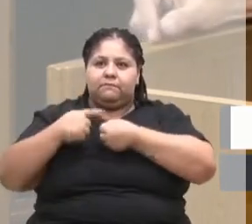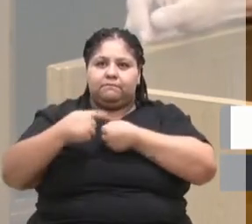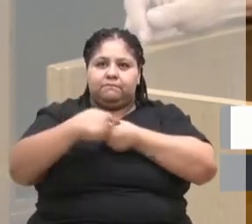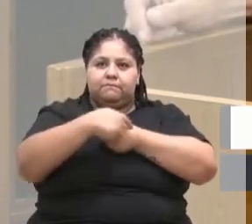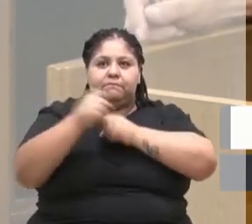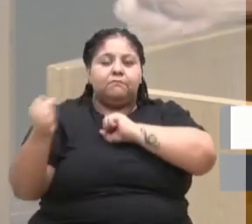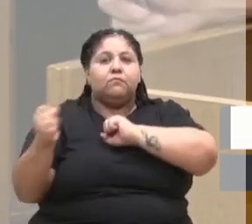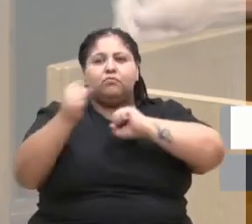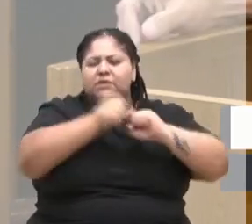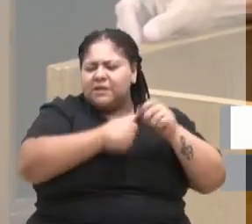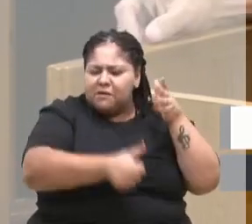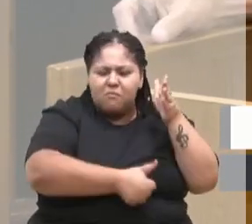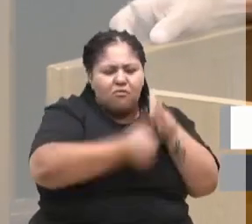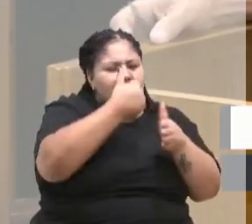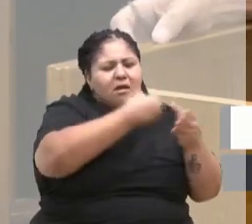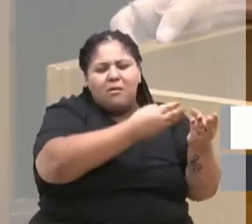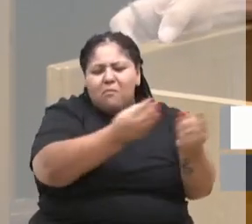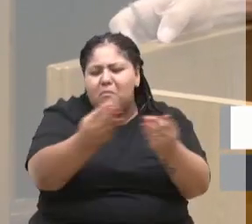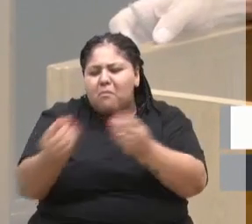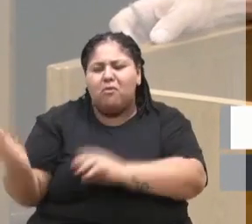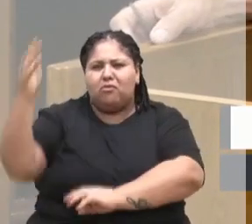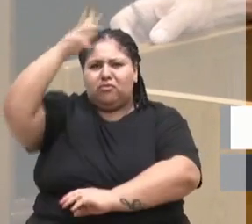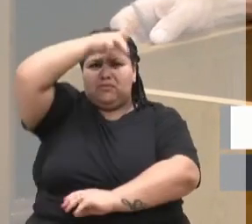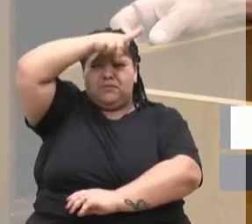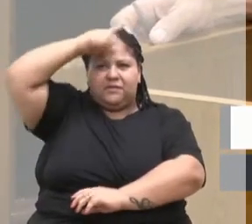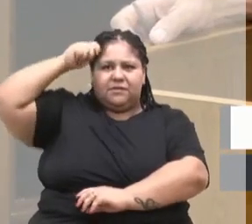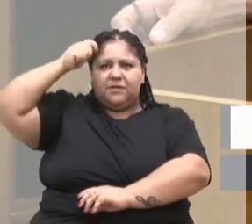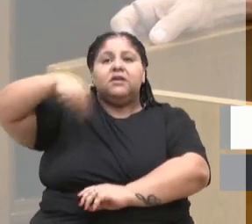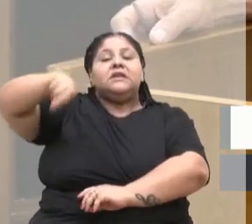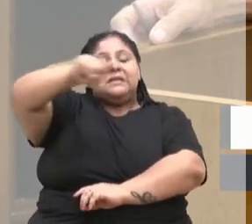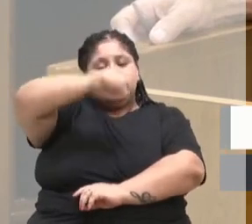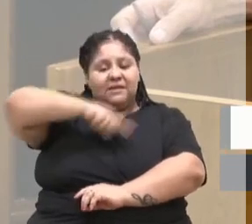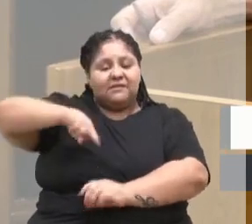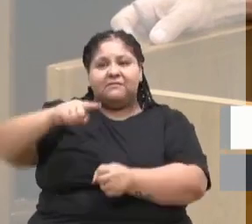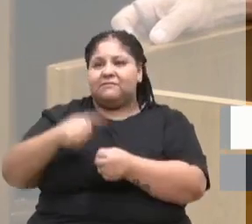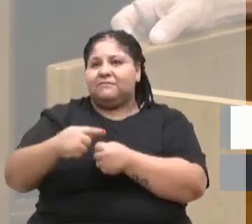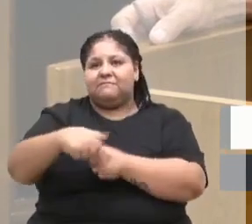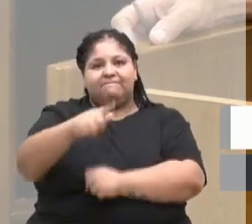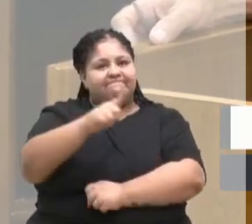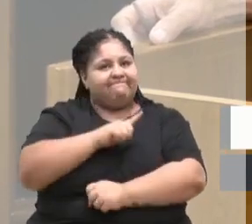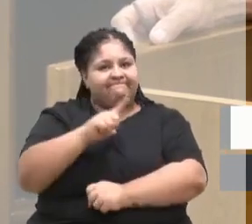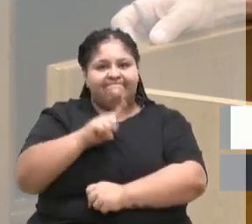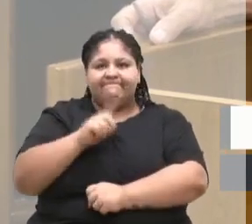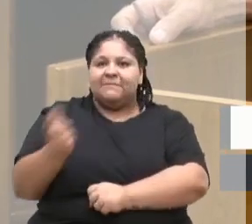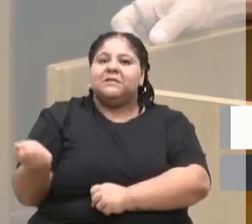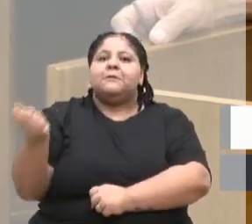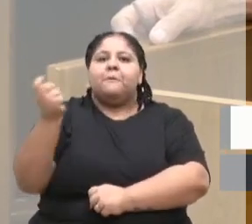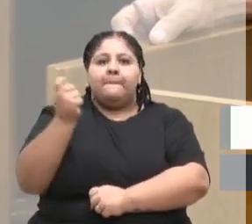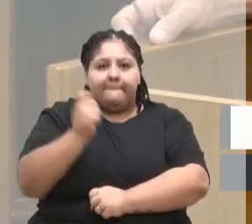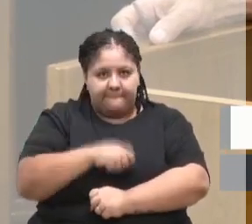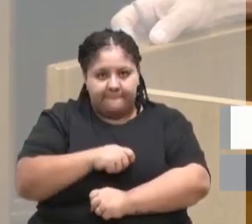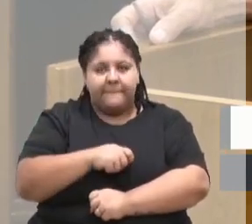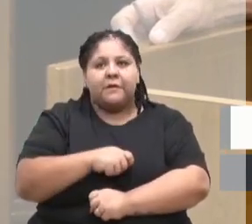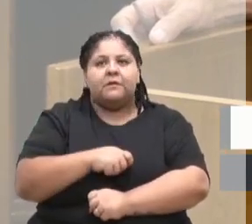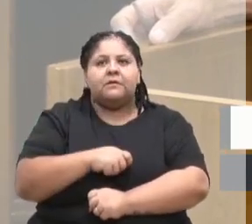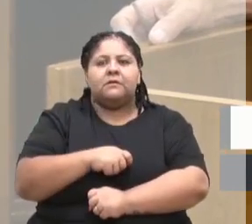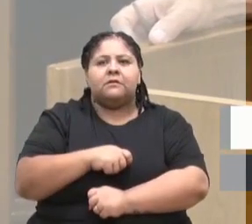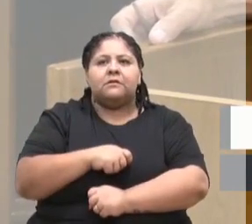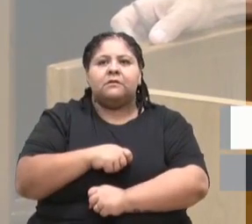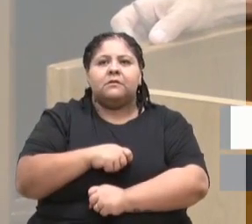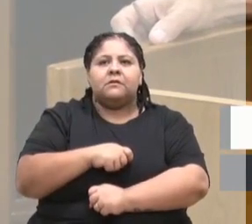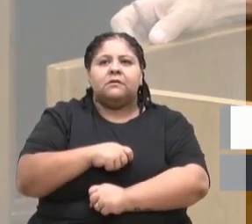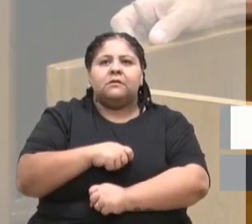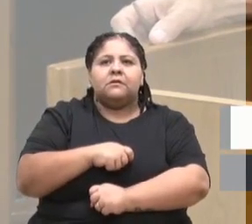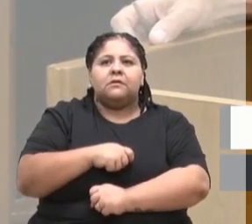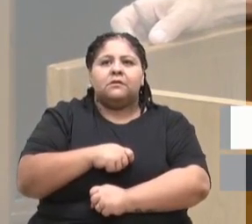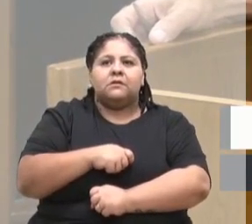poderia enumerar muitos outros municípios, e a nossa cidade não tem. Precisamos que surja